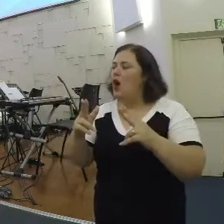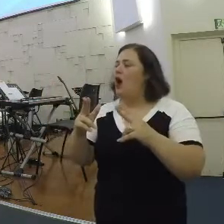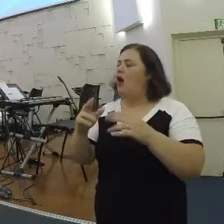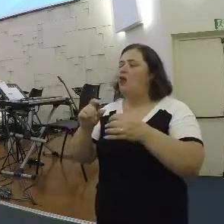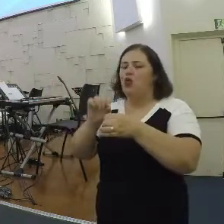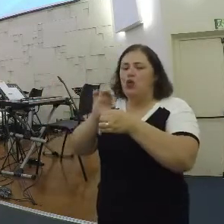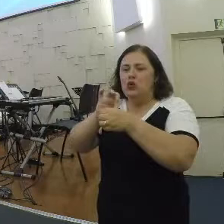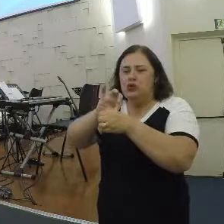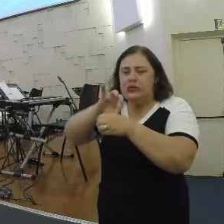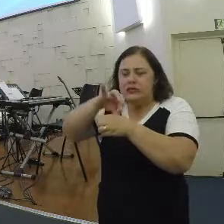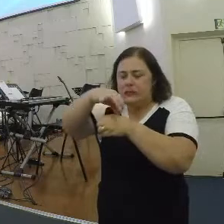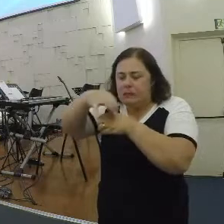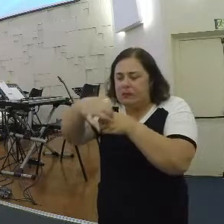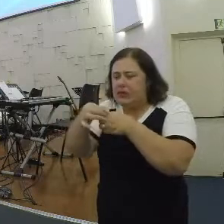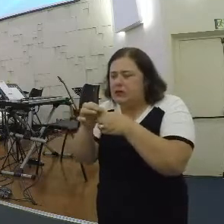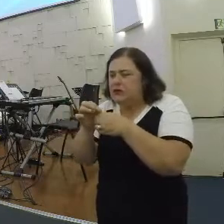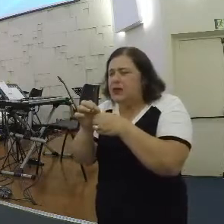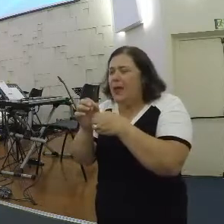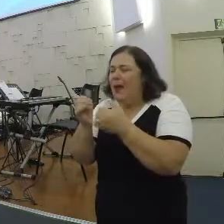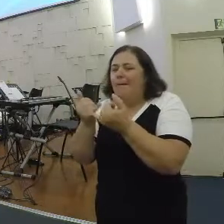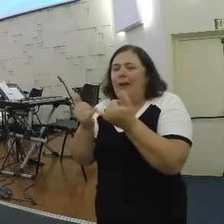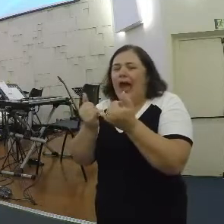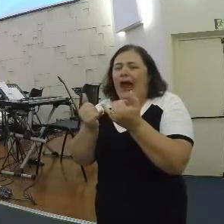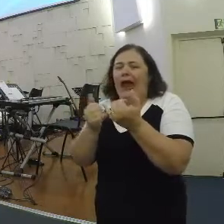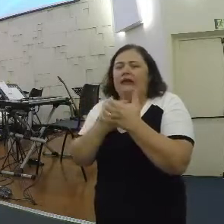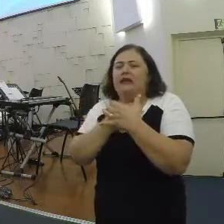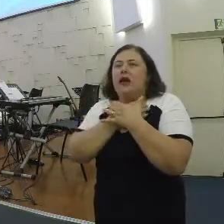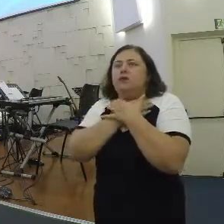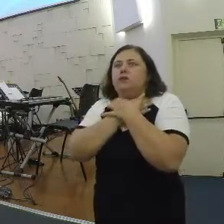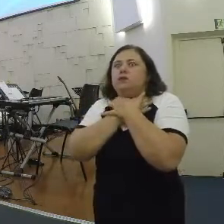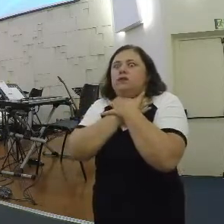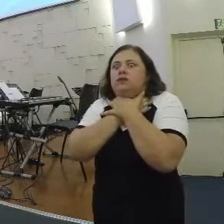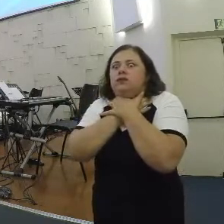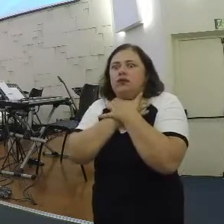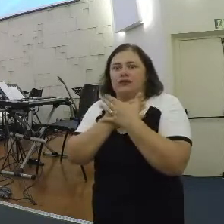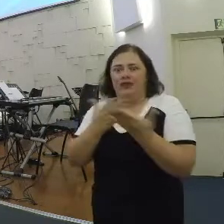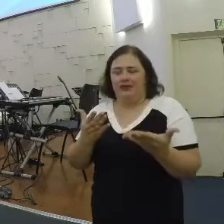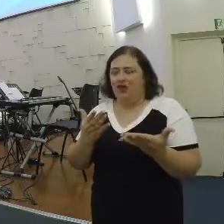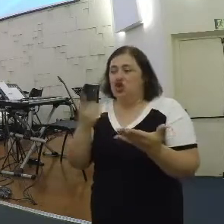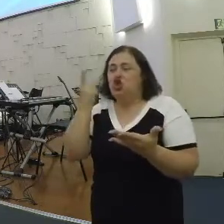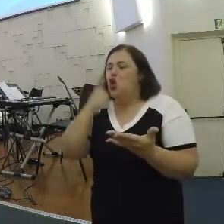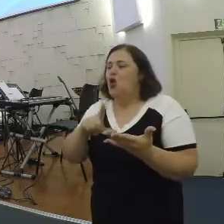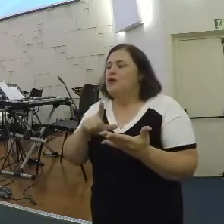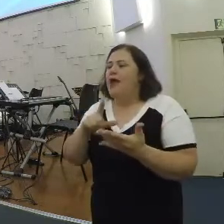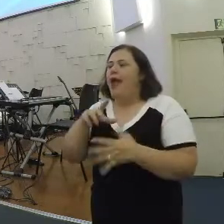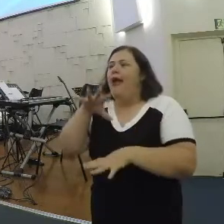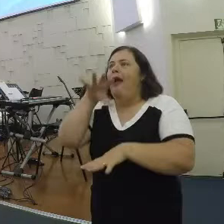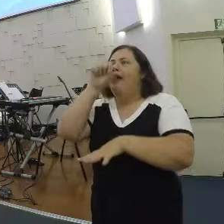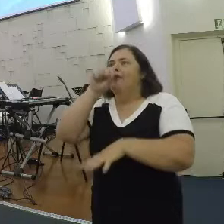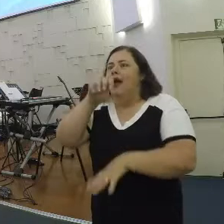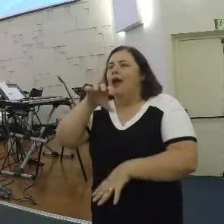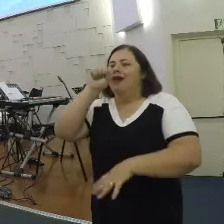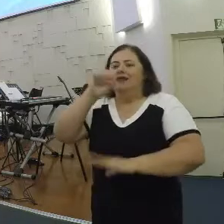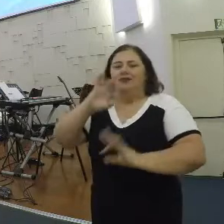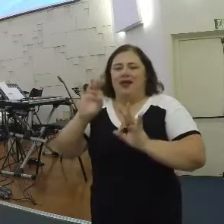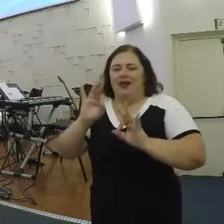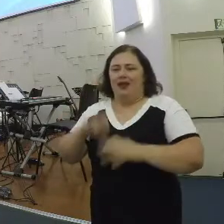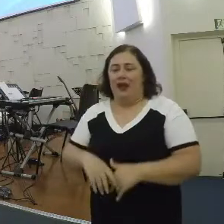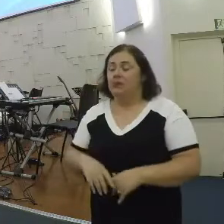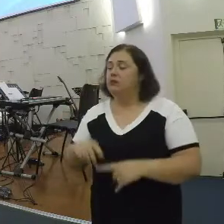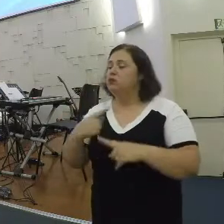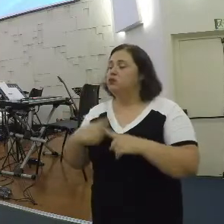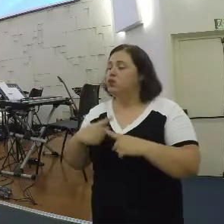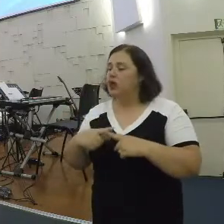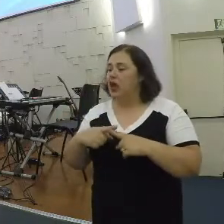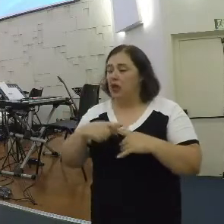seu coração sufocar a semente que está querendo produzir bons frutos. Na hora decisiva, quando há